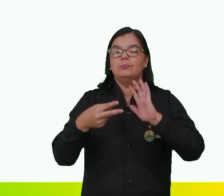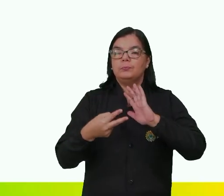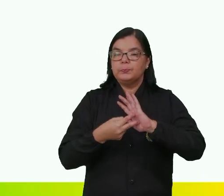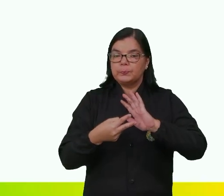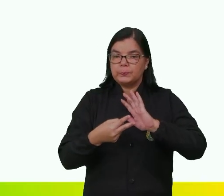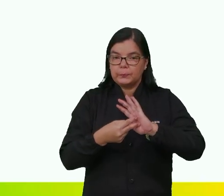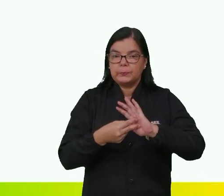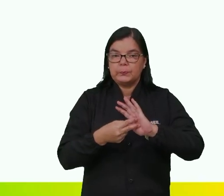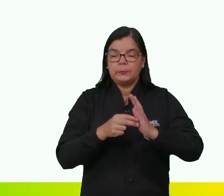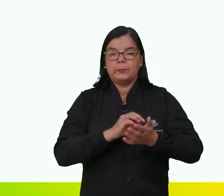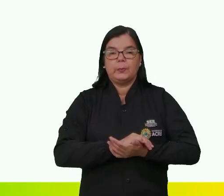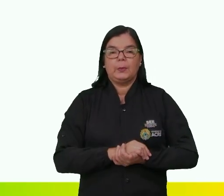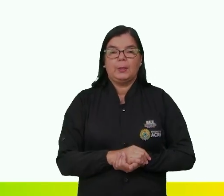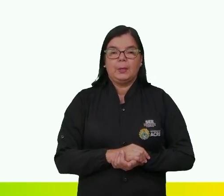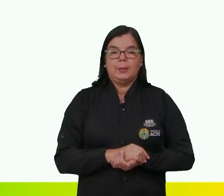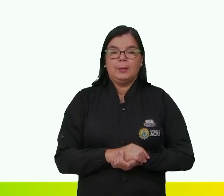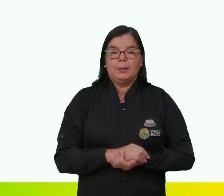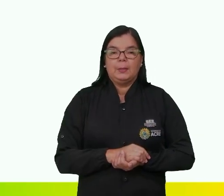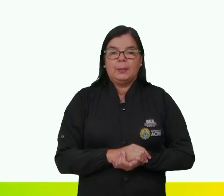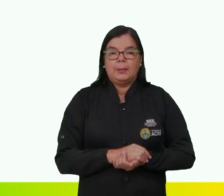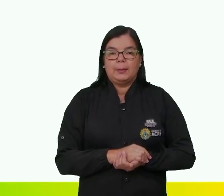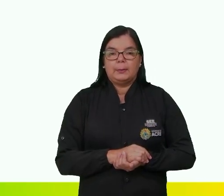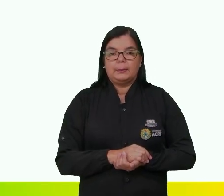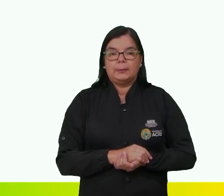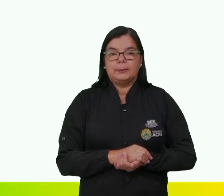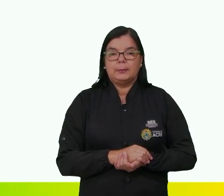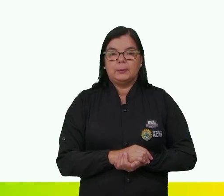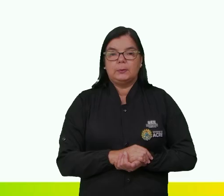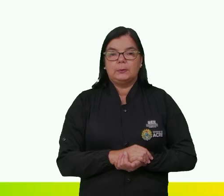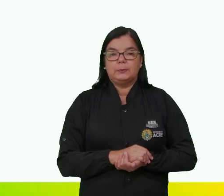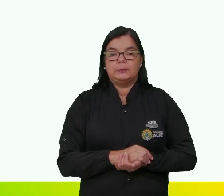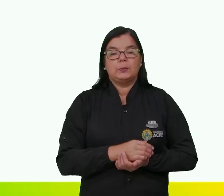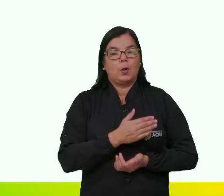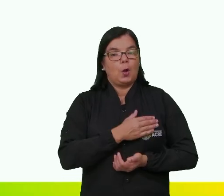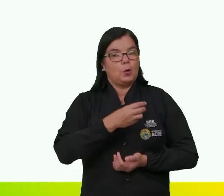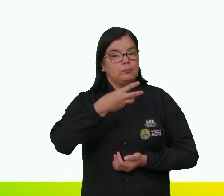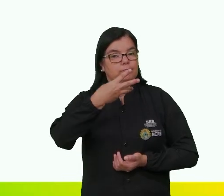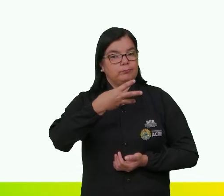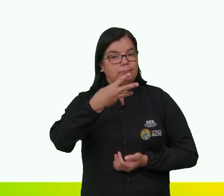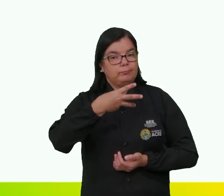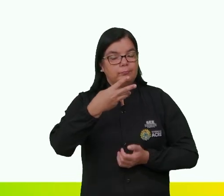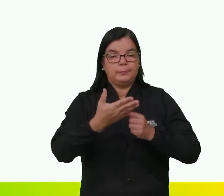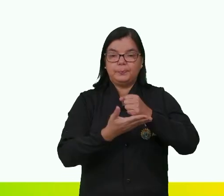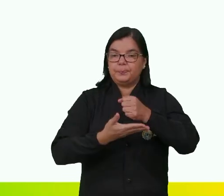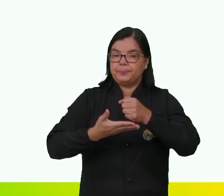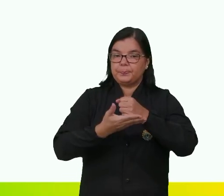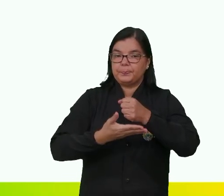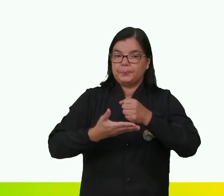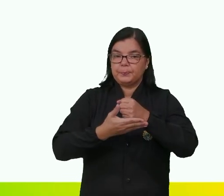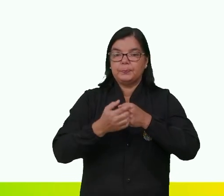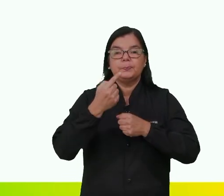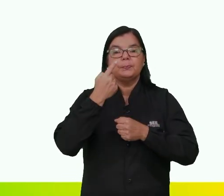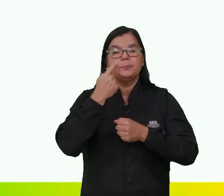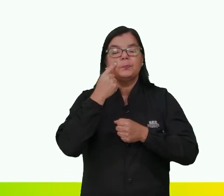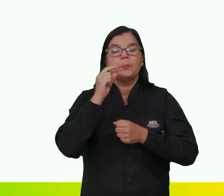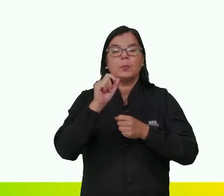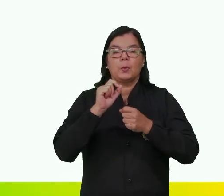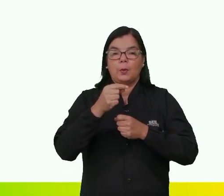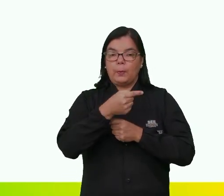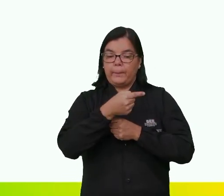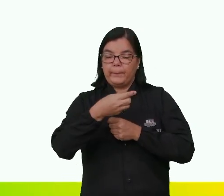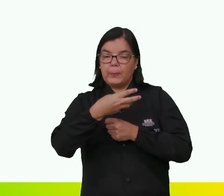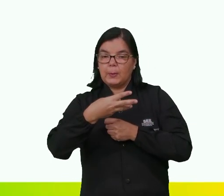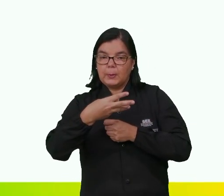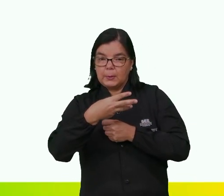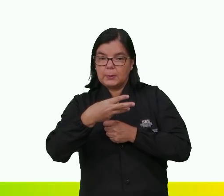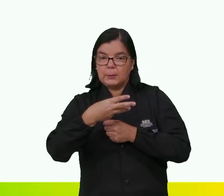É que a base é isso aqui, ó, é o 3, ok? Então nós estamos fazendo, na verdade, menos